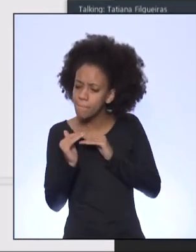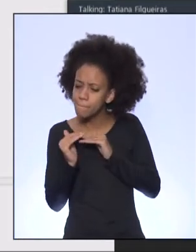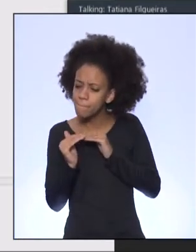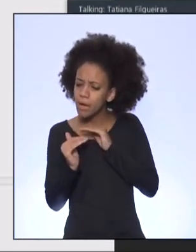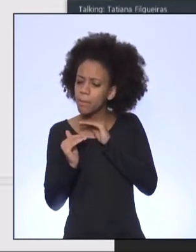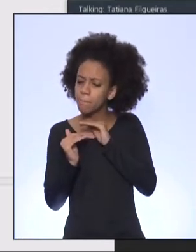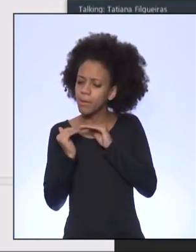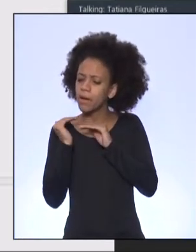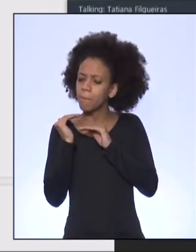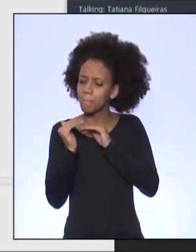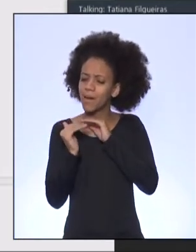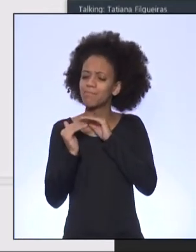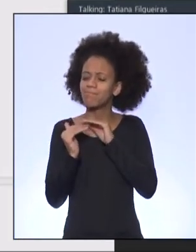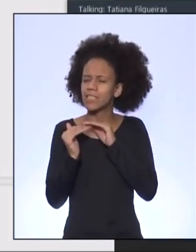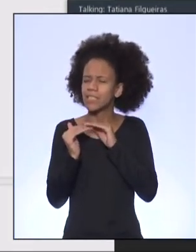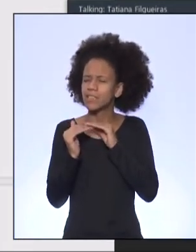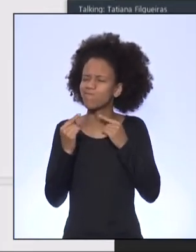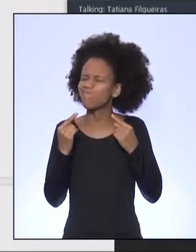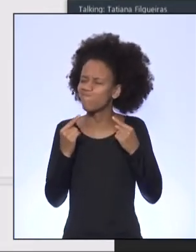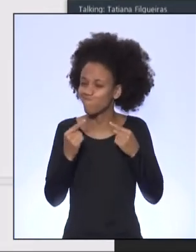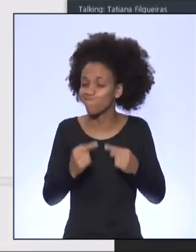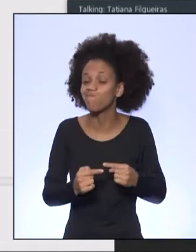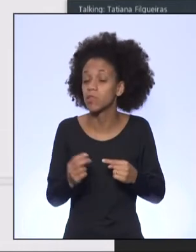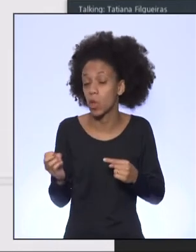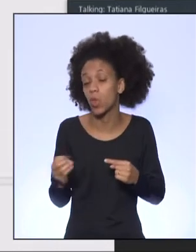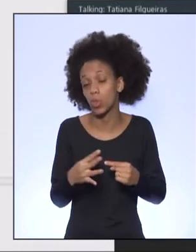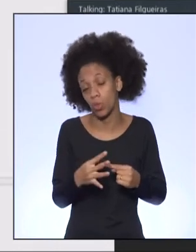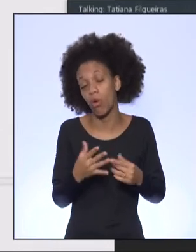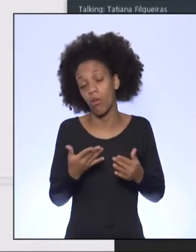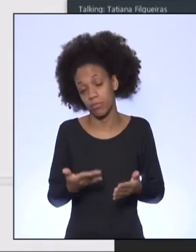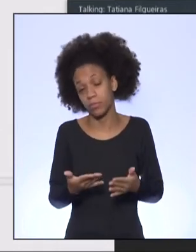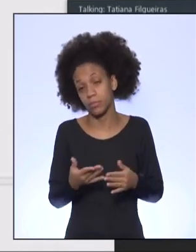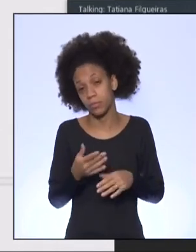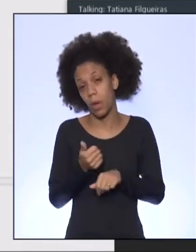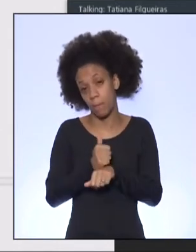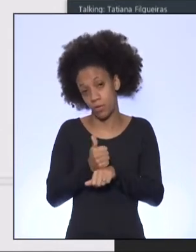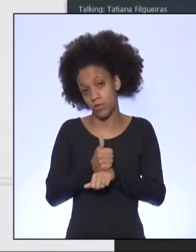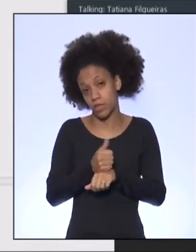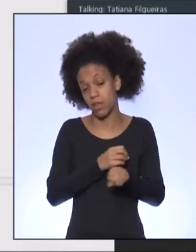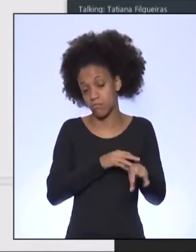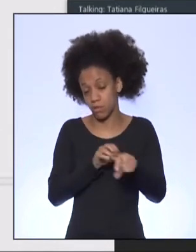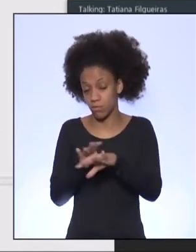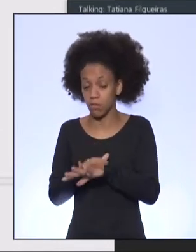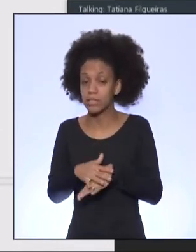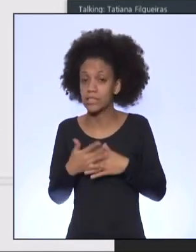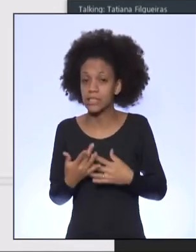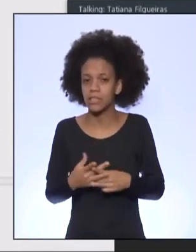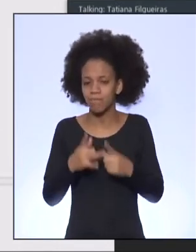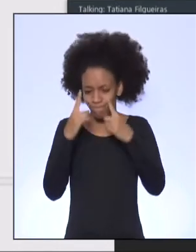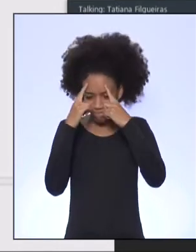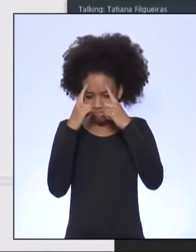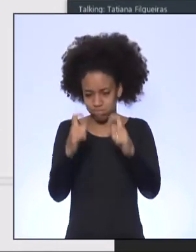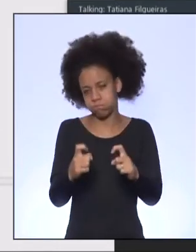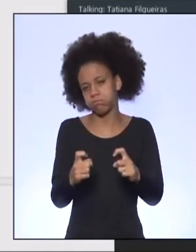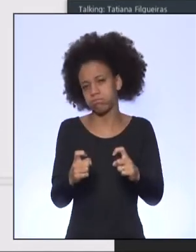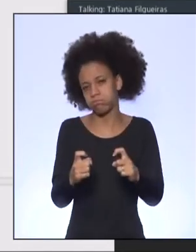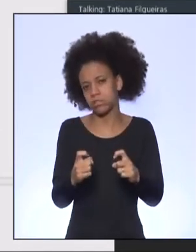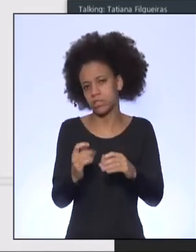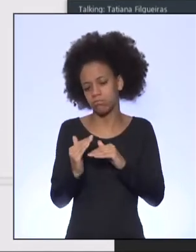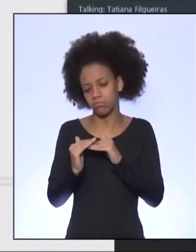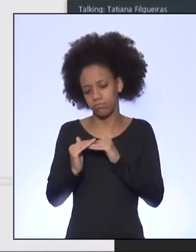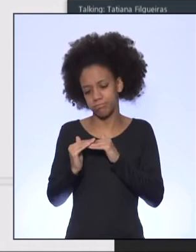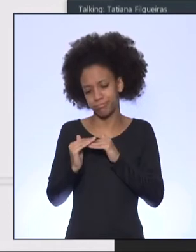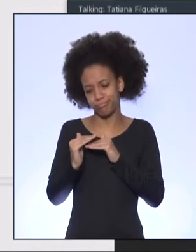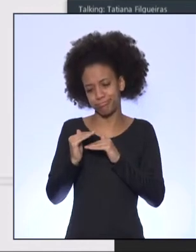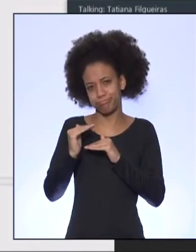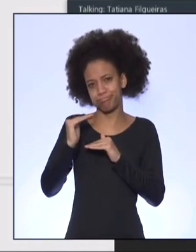escolar. E isso é um desafio muito atual e muito importante para os profissionais da educação. E essa violência é um primeiro degrau de uma escada que